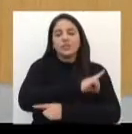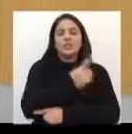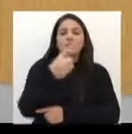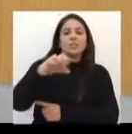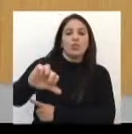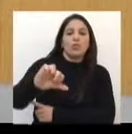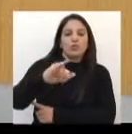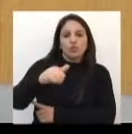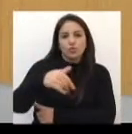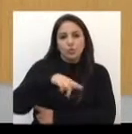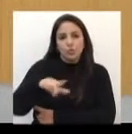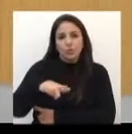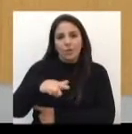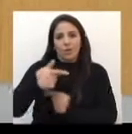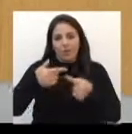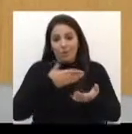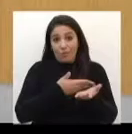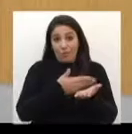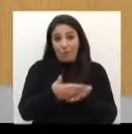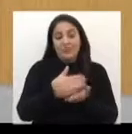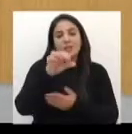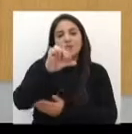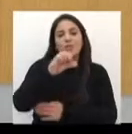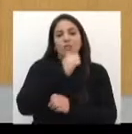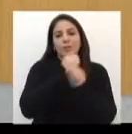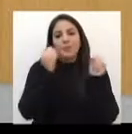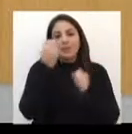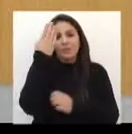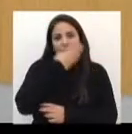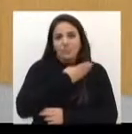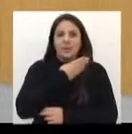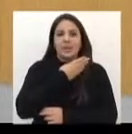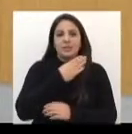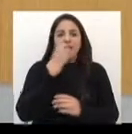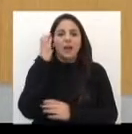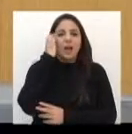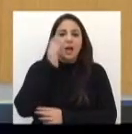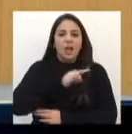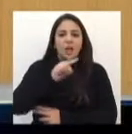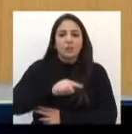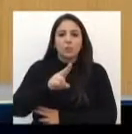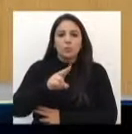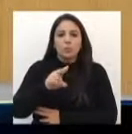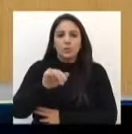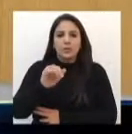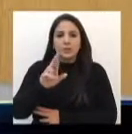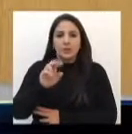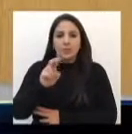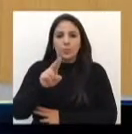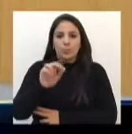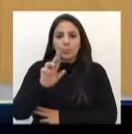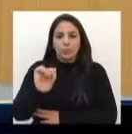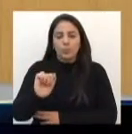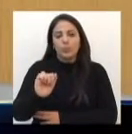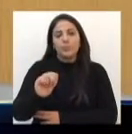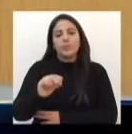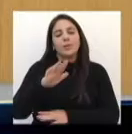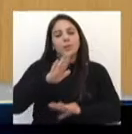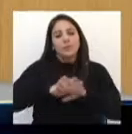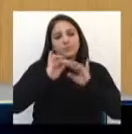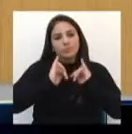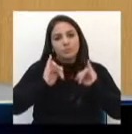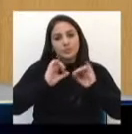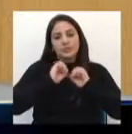e a largada será às 9 horas da manhã em frente à Rádio Uirapuru. Mais informações pelo telefone da Secretaria